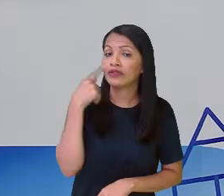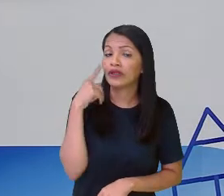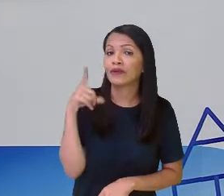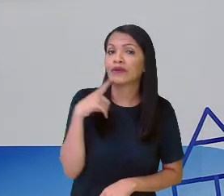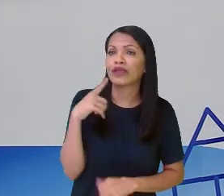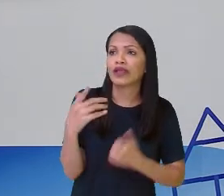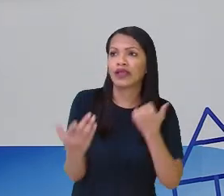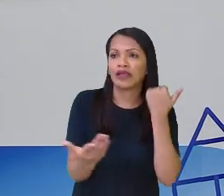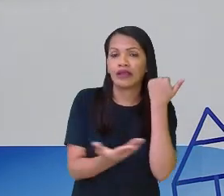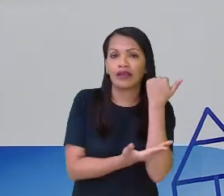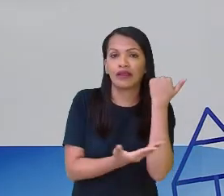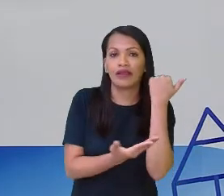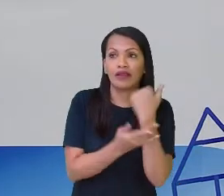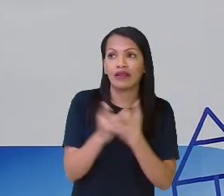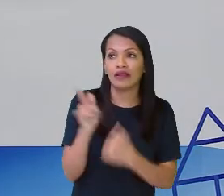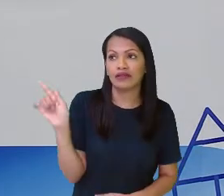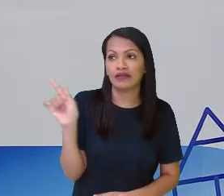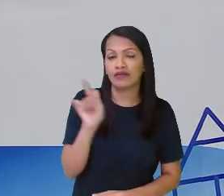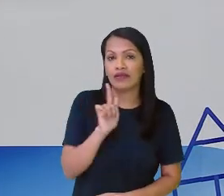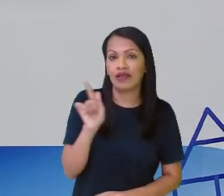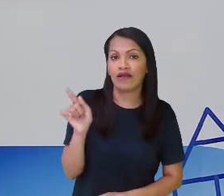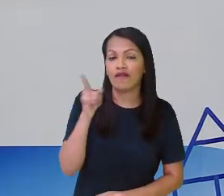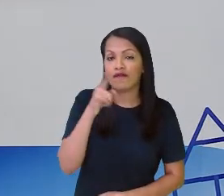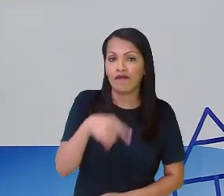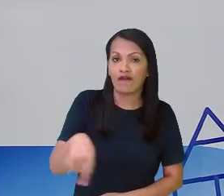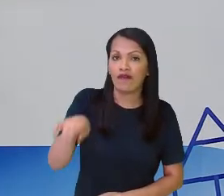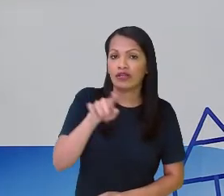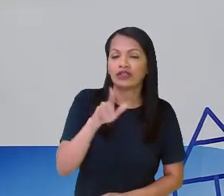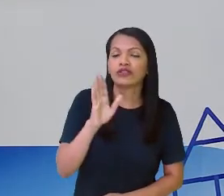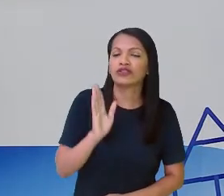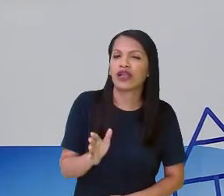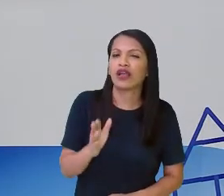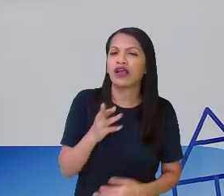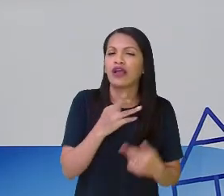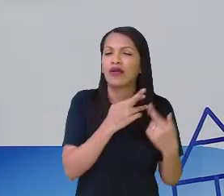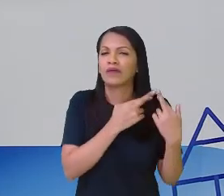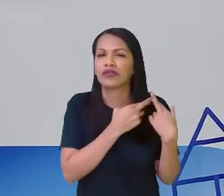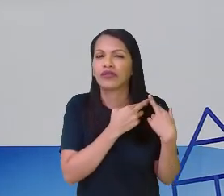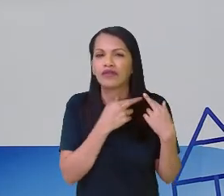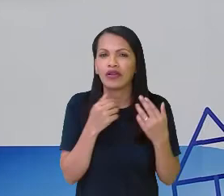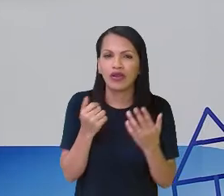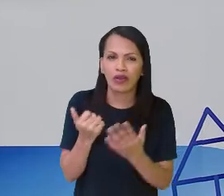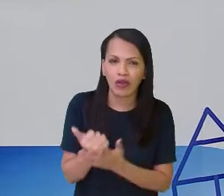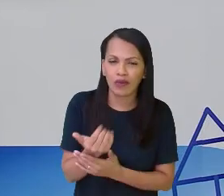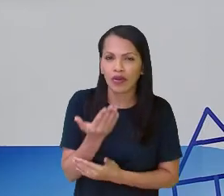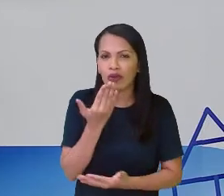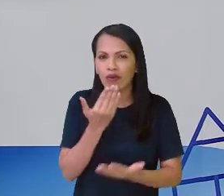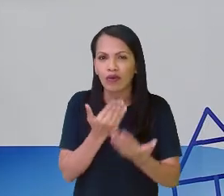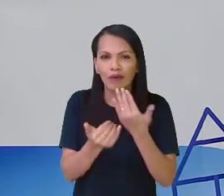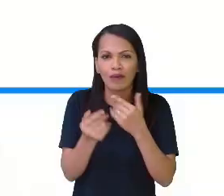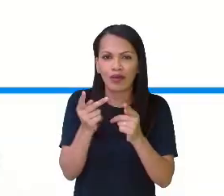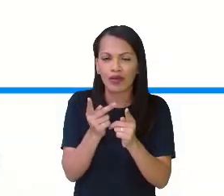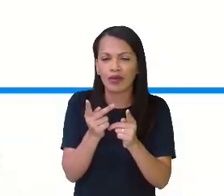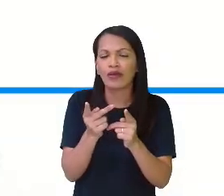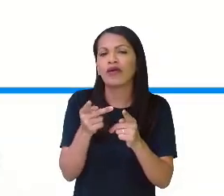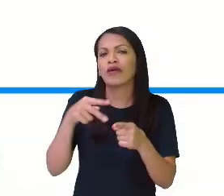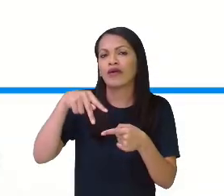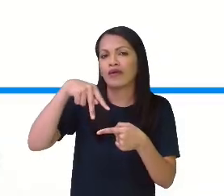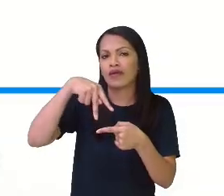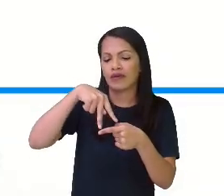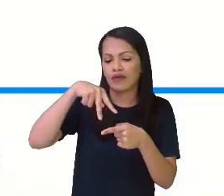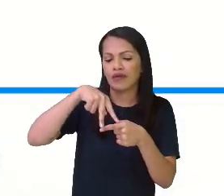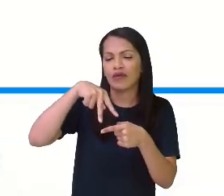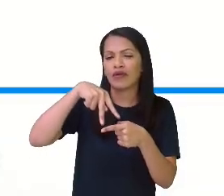garrafa de refrigerante maior que vocês, né? Que os responsáveis compram para comer aquela pizza, né? Gostaria